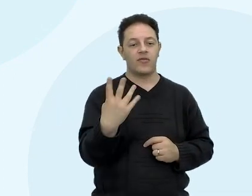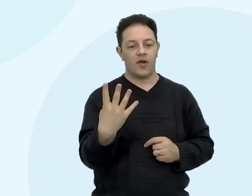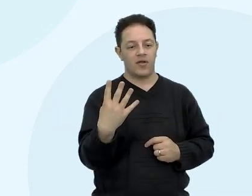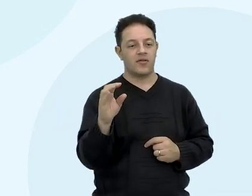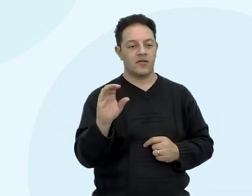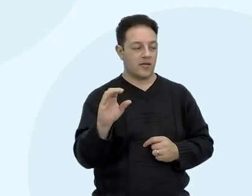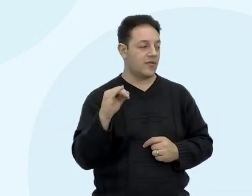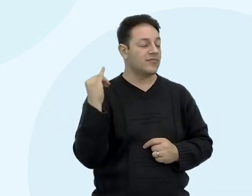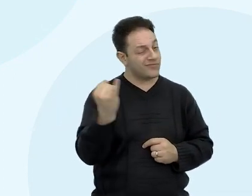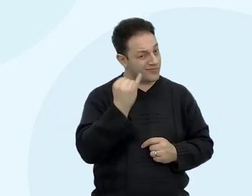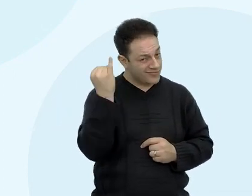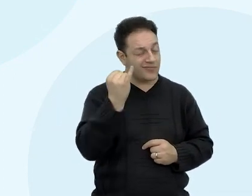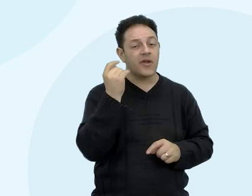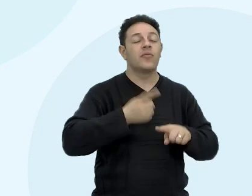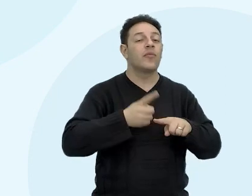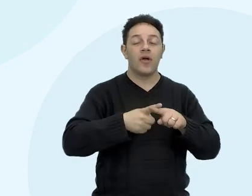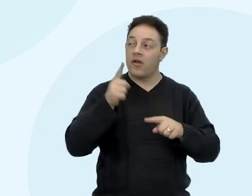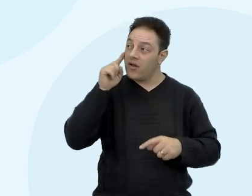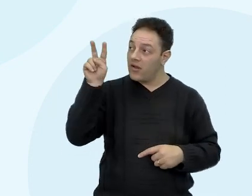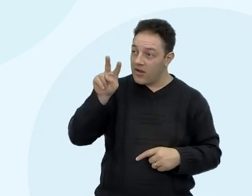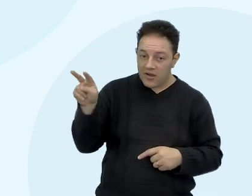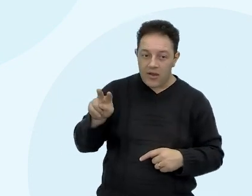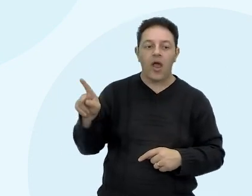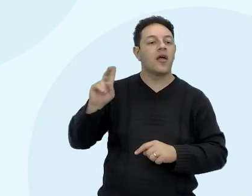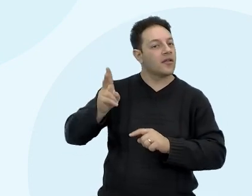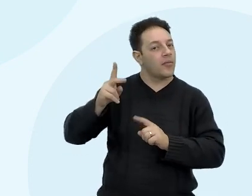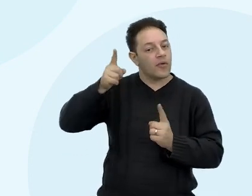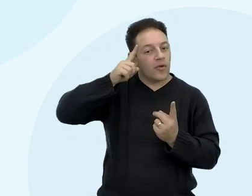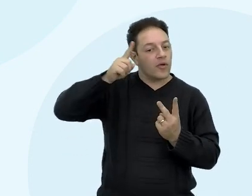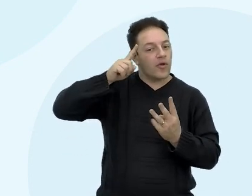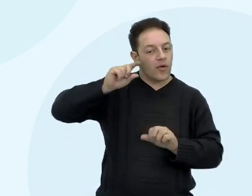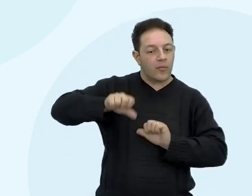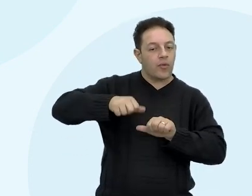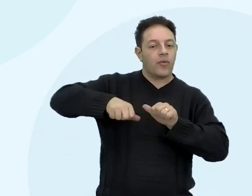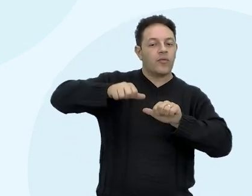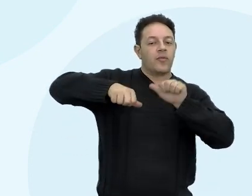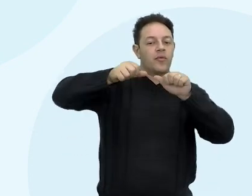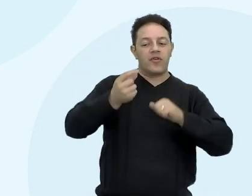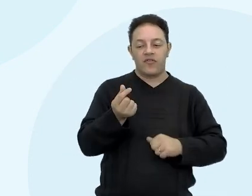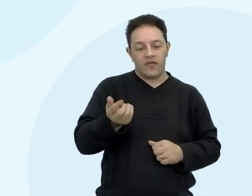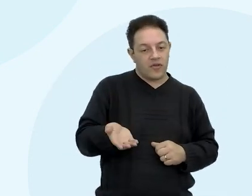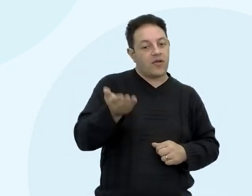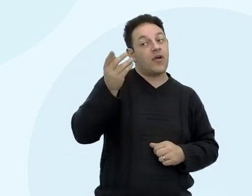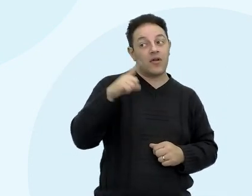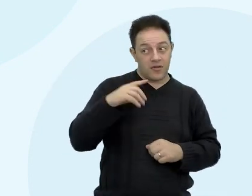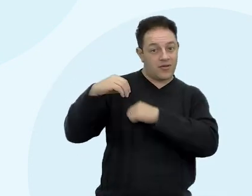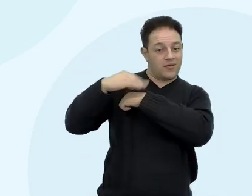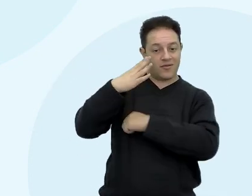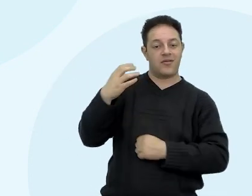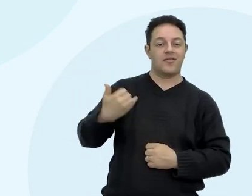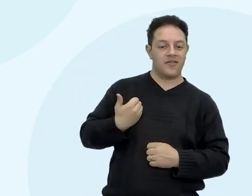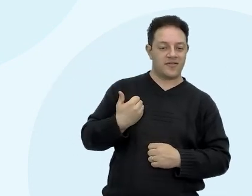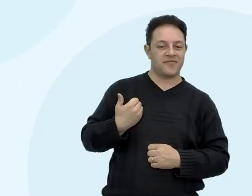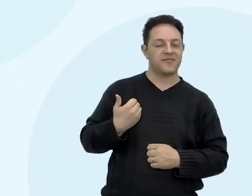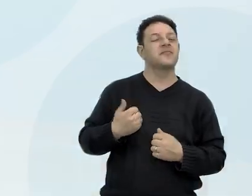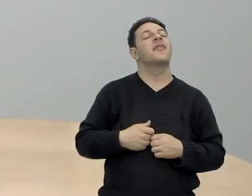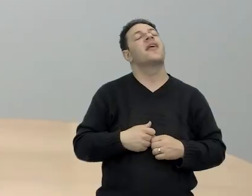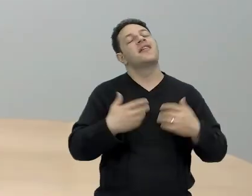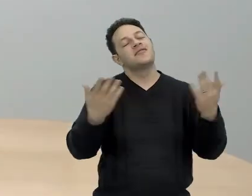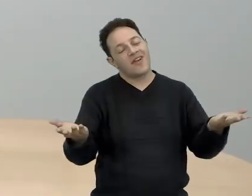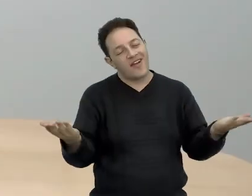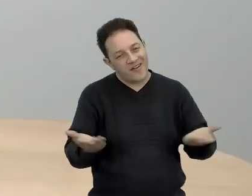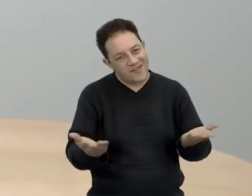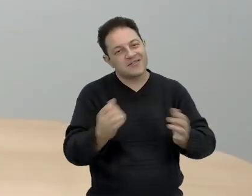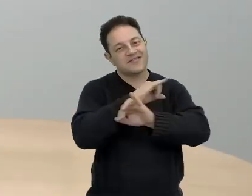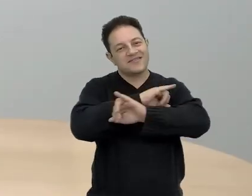daqui, porque depois isso aqui vai alterando conforme essas instruções. E eu fico por aqui, eu me despeço